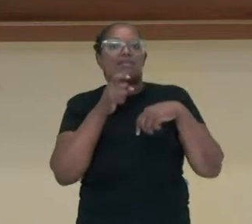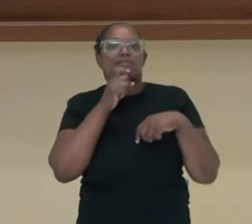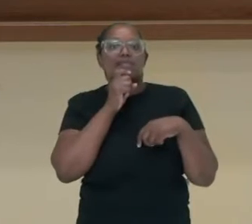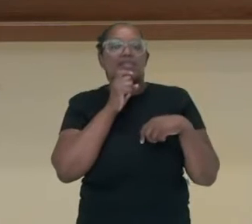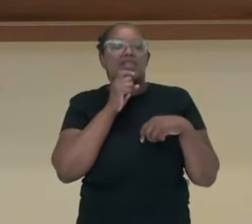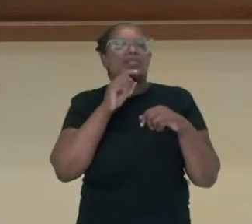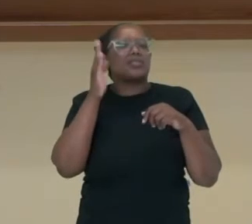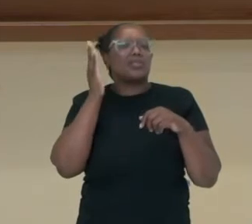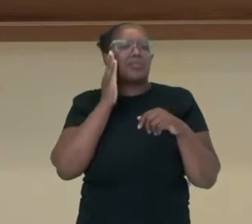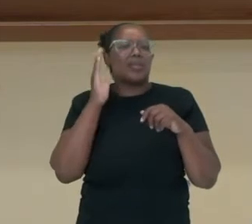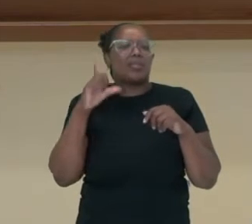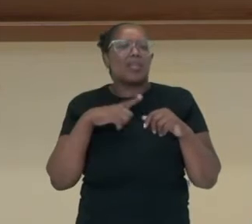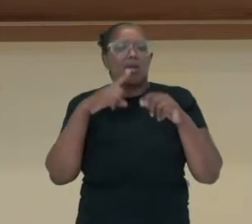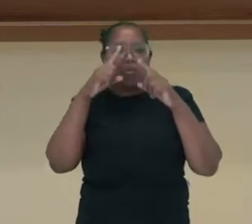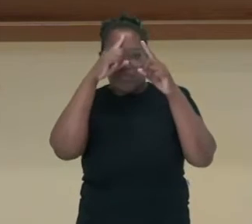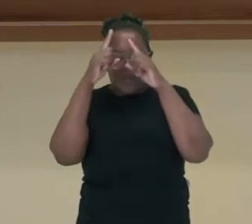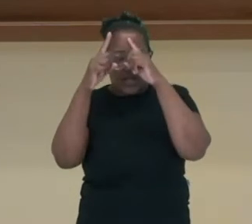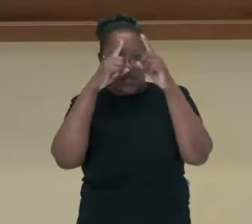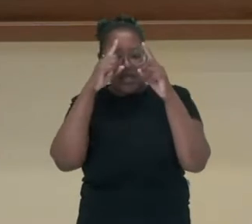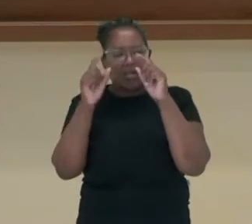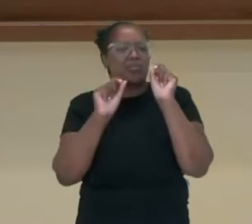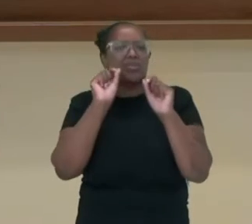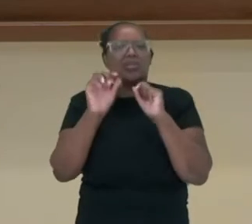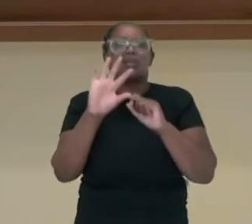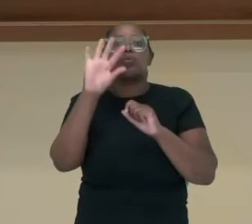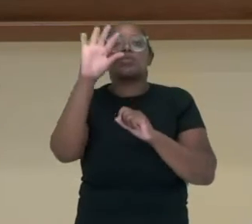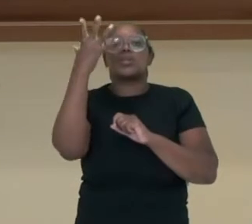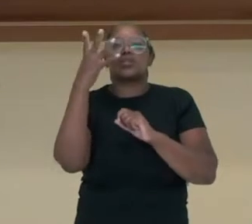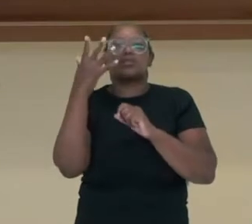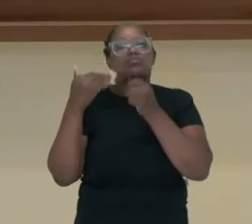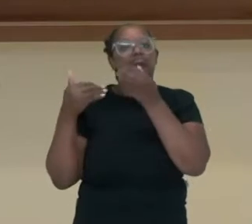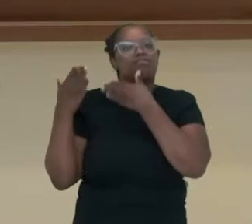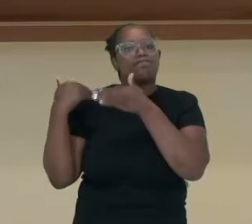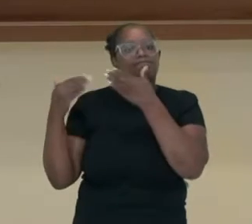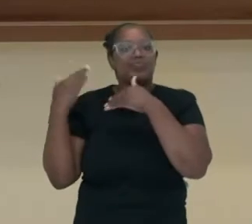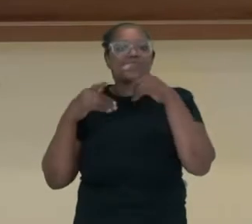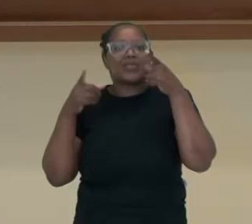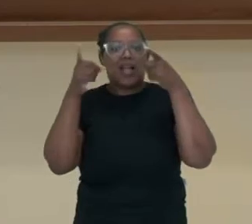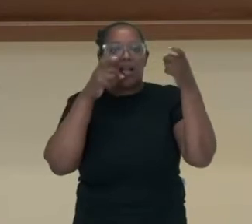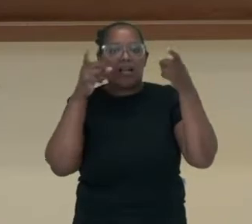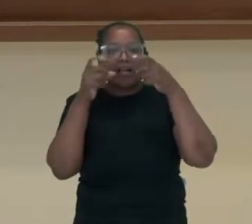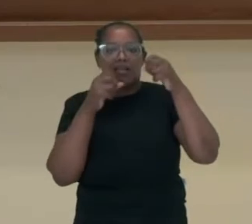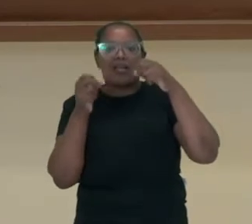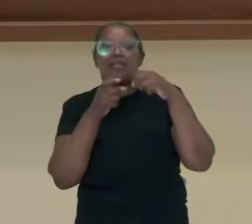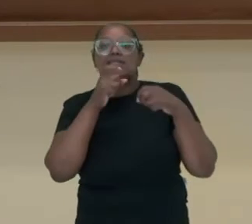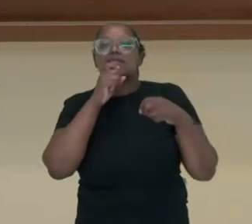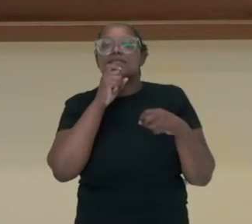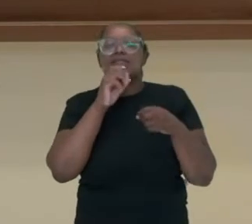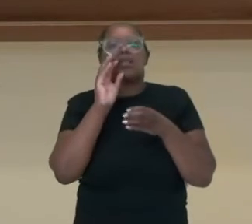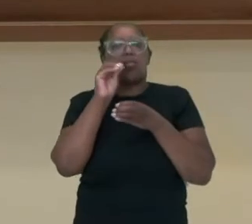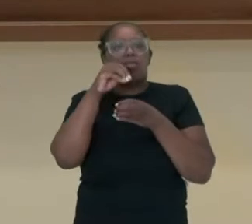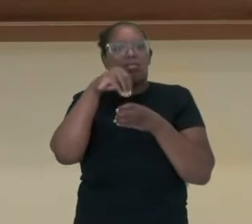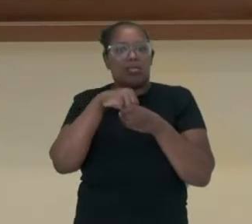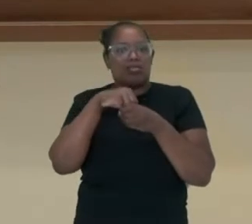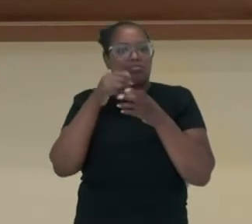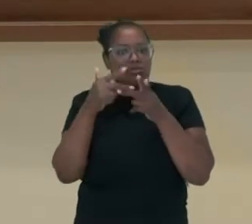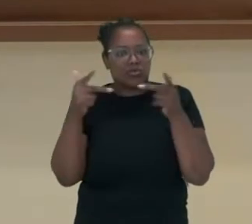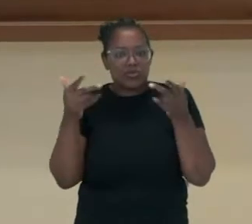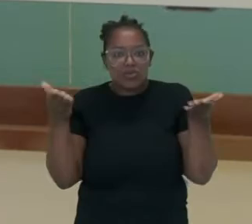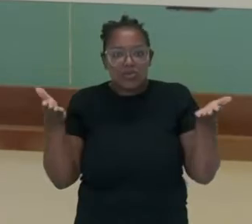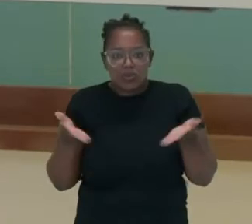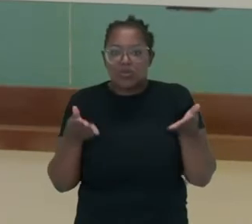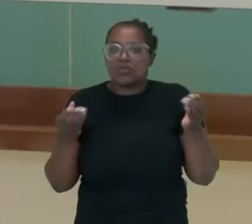sobre a representação no cenário mundial do que foi efetivamente esse período da Guerra Fria. Dentro dessa característica, é